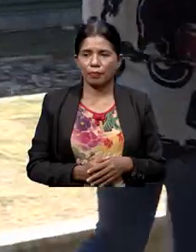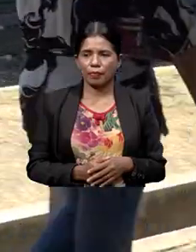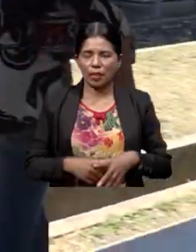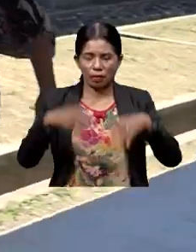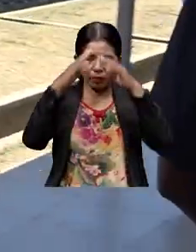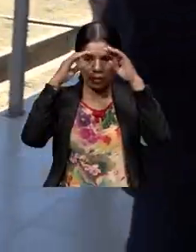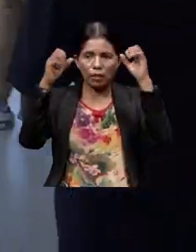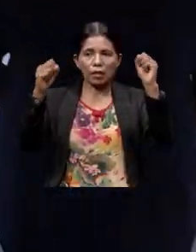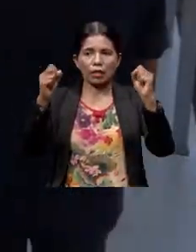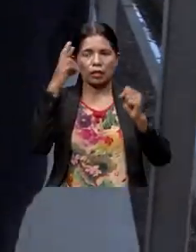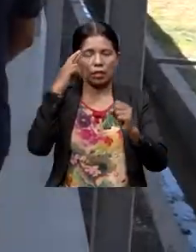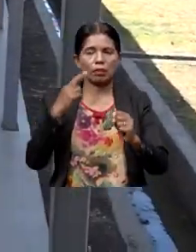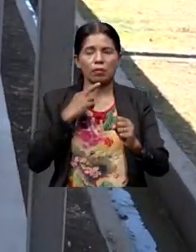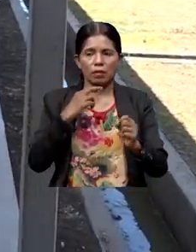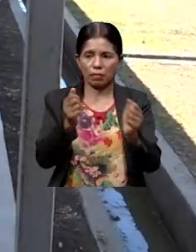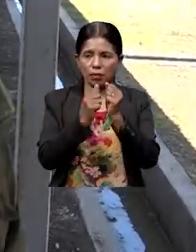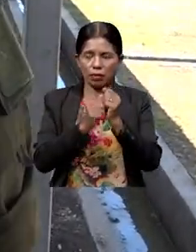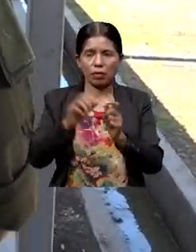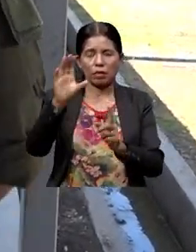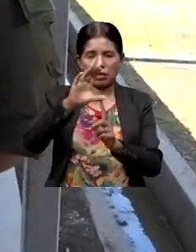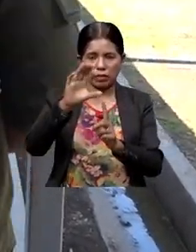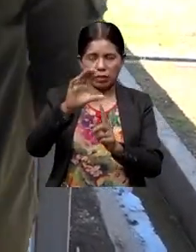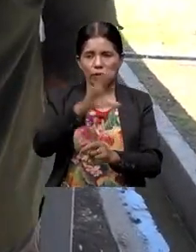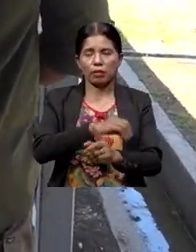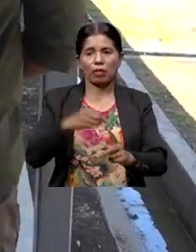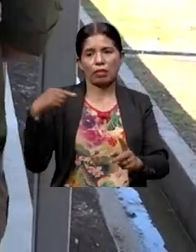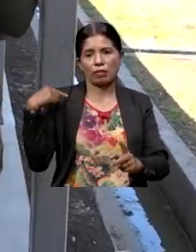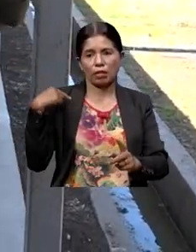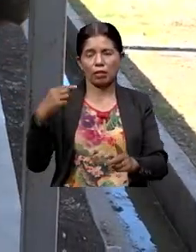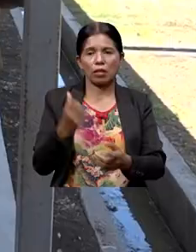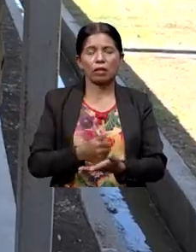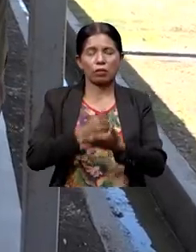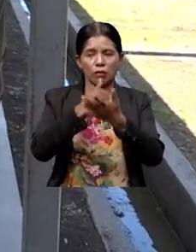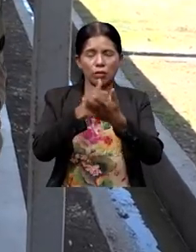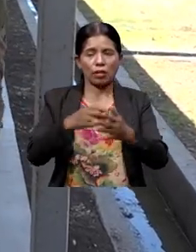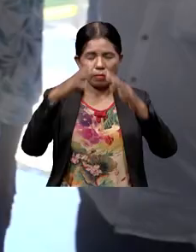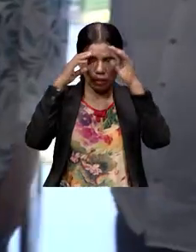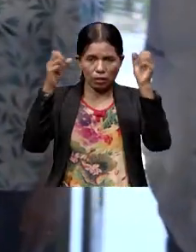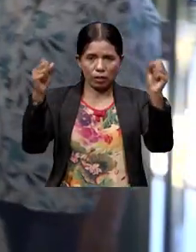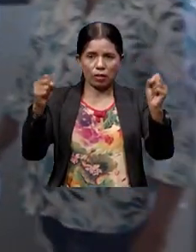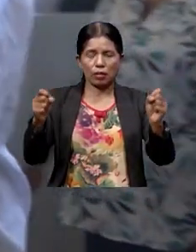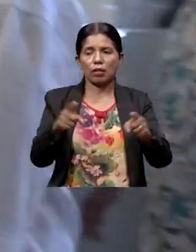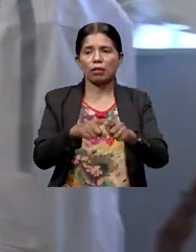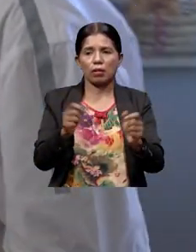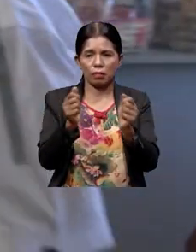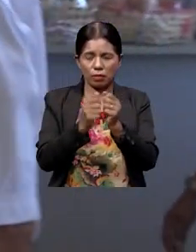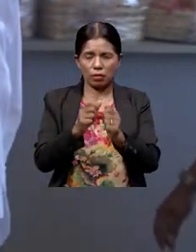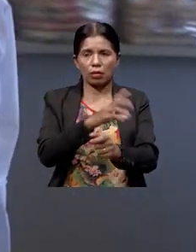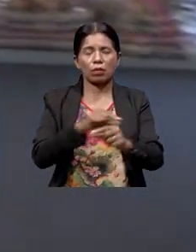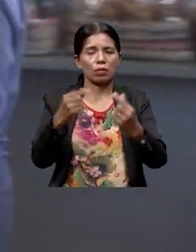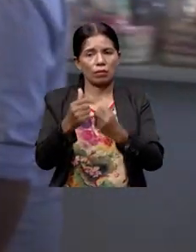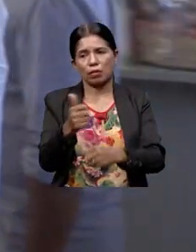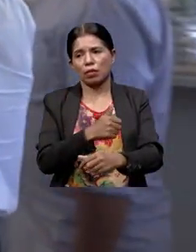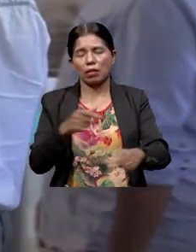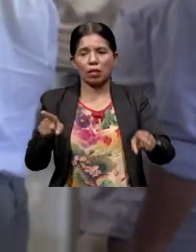Presidente da República José Ramos Horta, muito com a Eficácia Civil, Gabinete de Apoio Cidade Civil, Presidência da República, nos acompanha o seu delegação CELUC, a